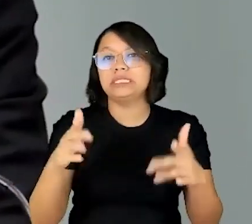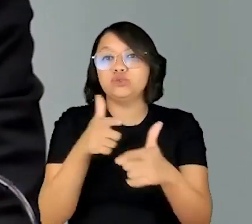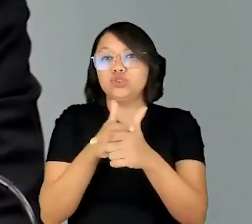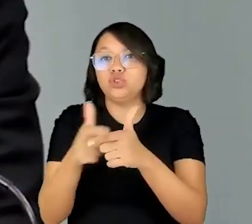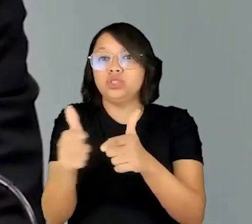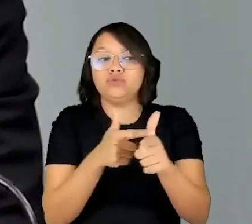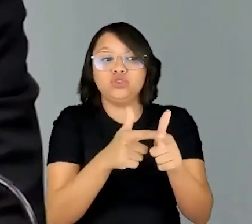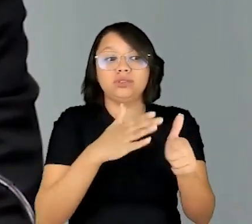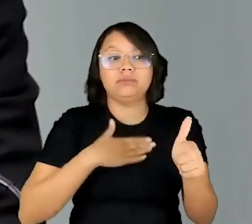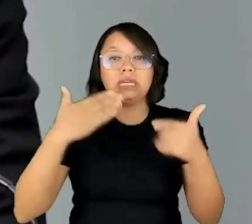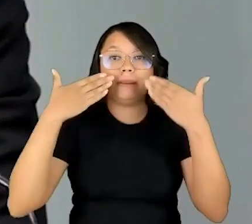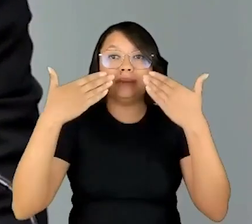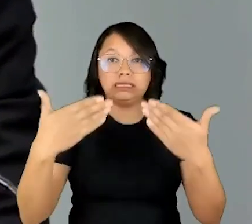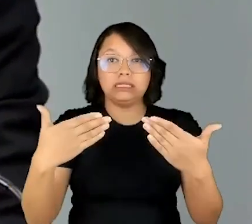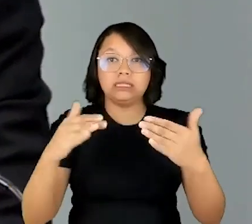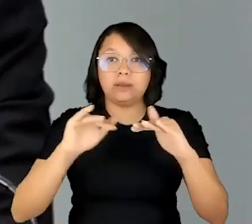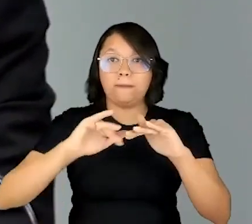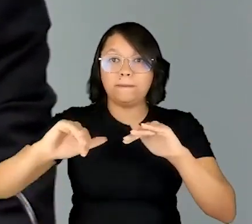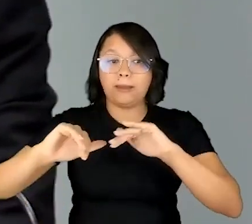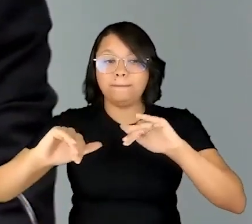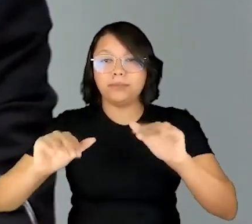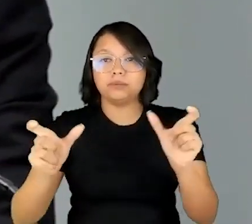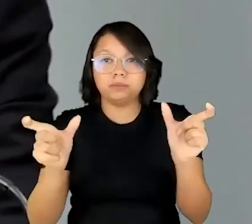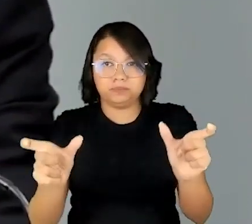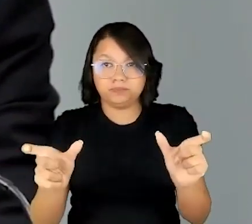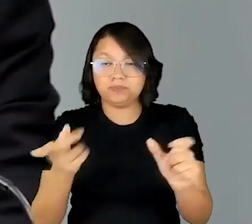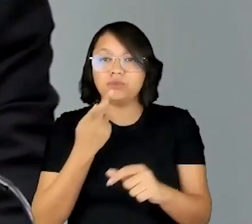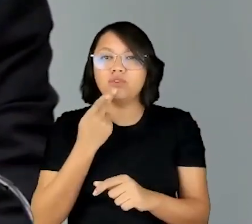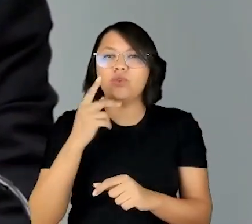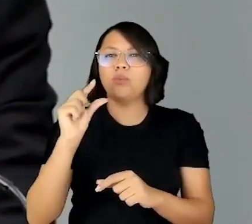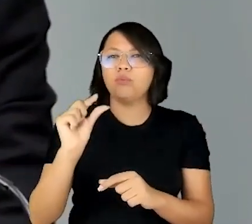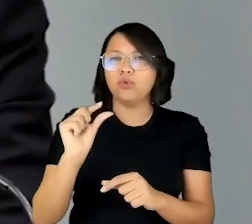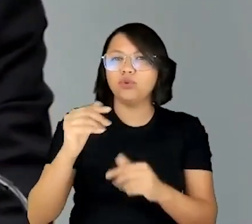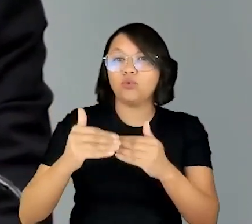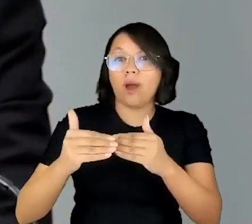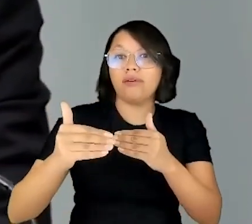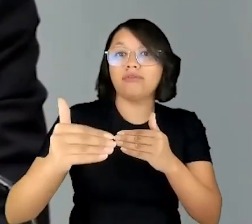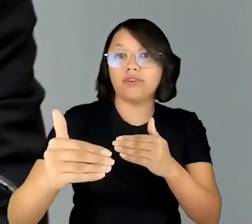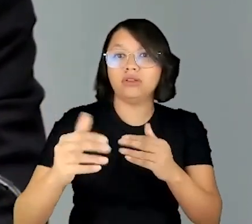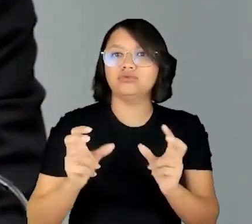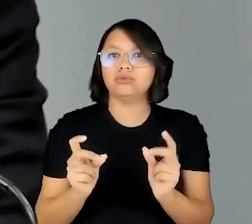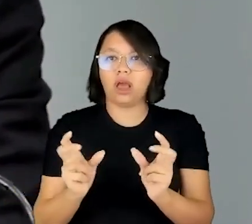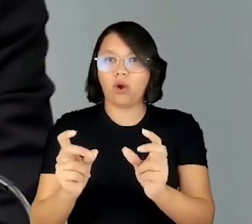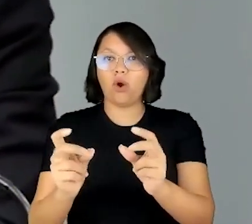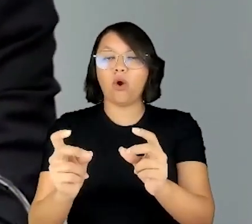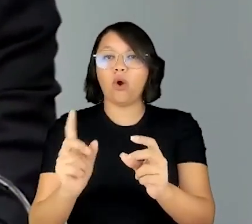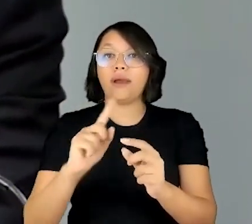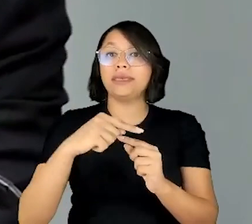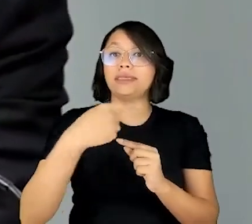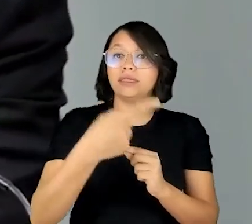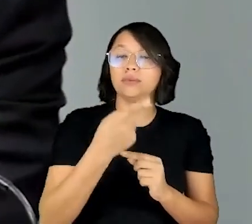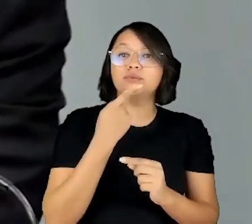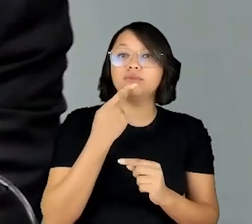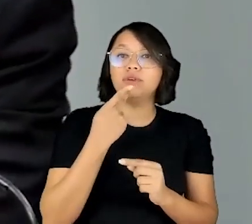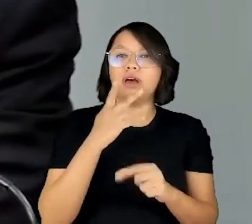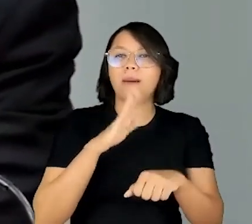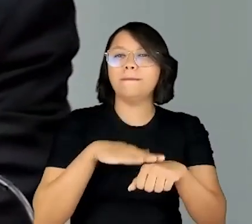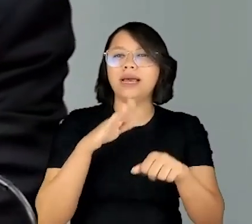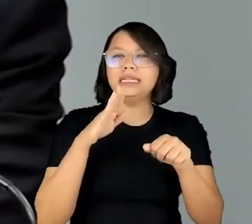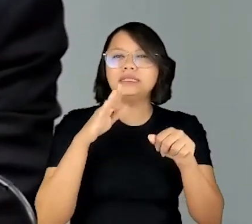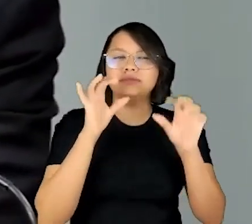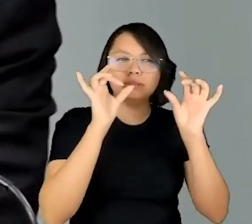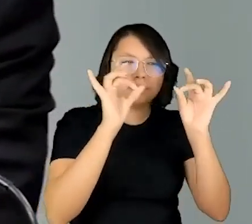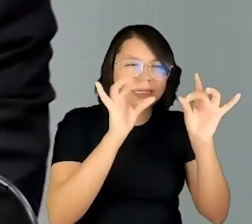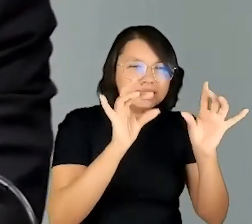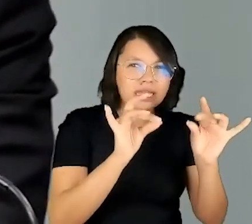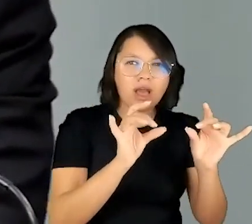apresentação, e vocês vão ver um pouquinho, falando um pouquinho dos recentes avanços da oncologia, e depois falando mais especificamente